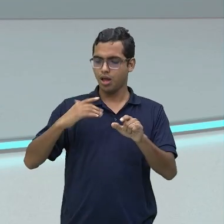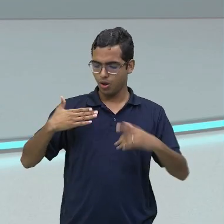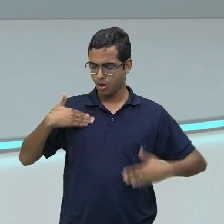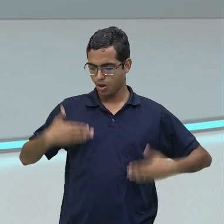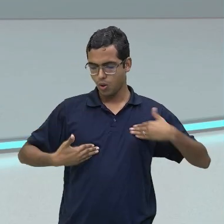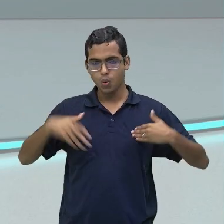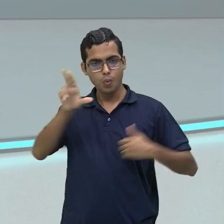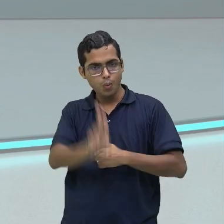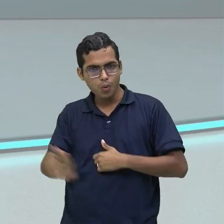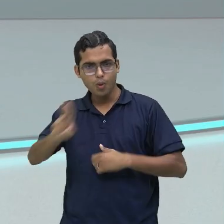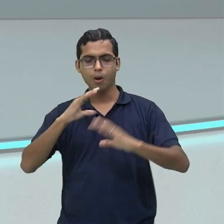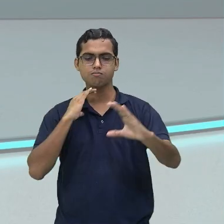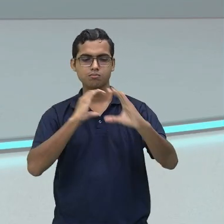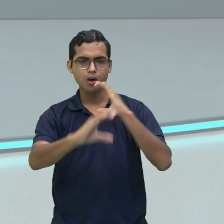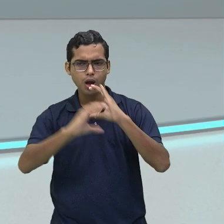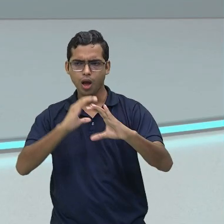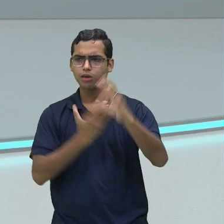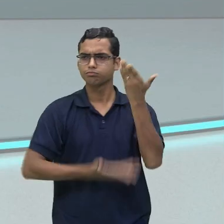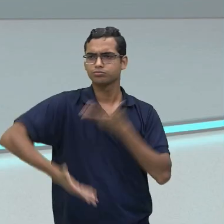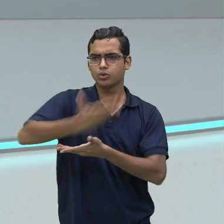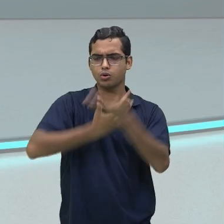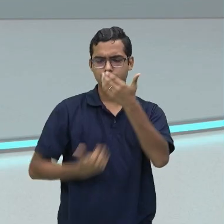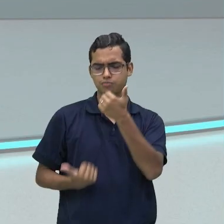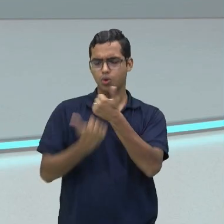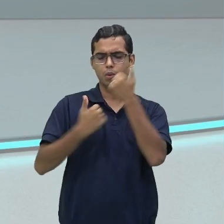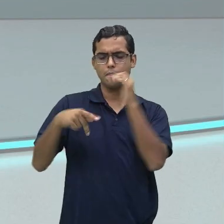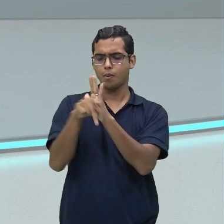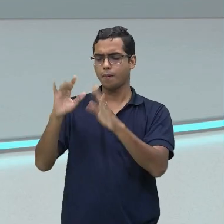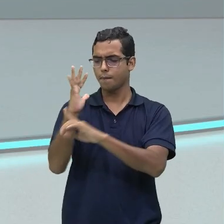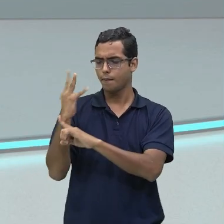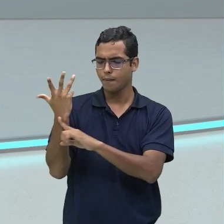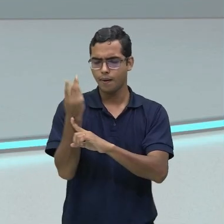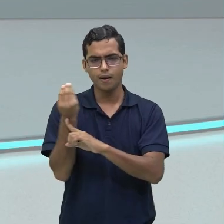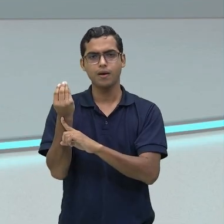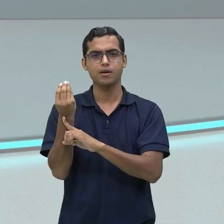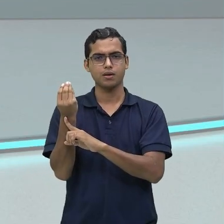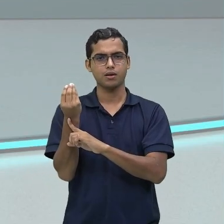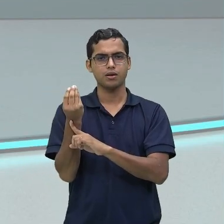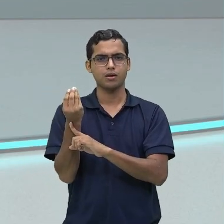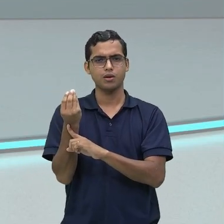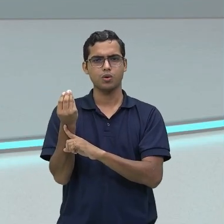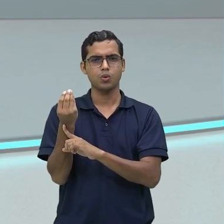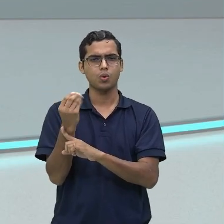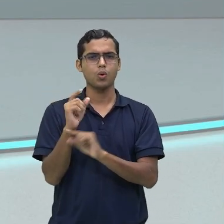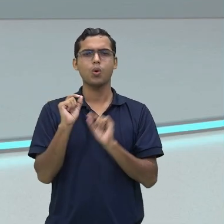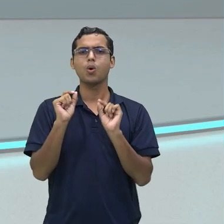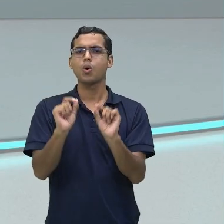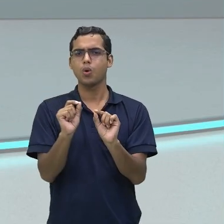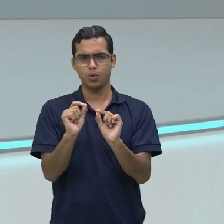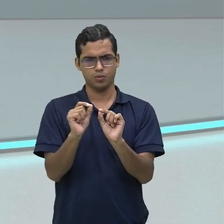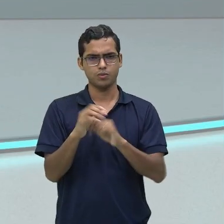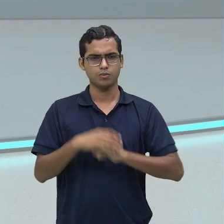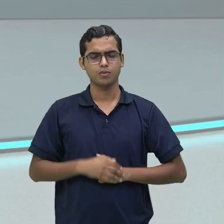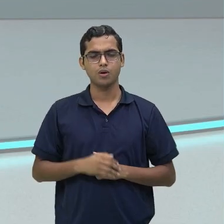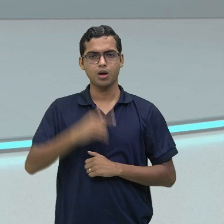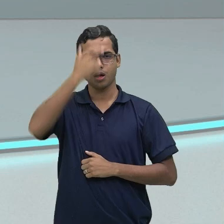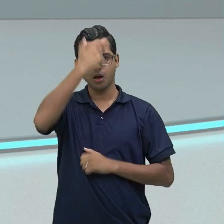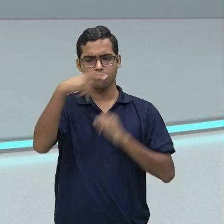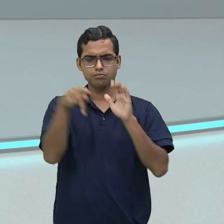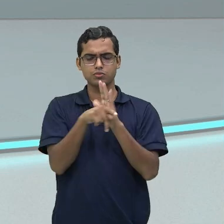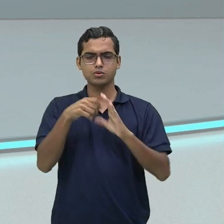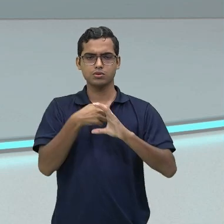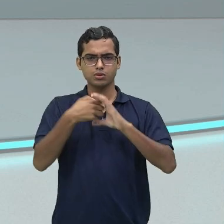comunicação, seria o suporte na arte. Mas quando eu falo da corporeidade, é aquilo que me forma enquanto